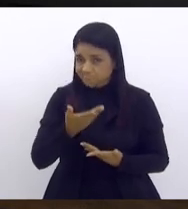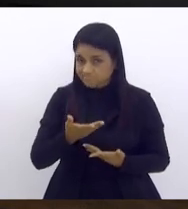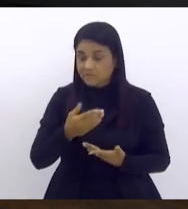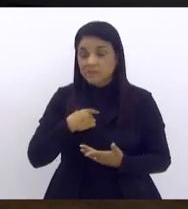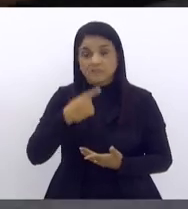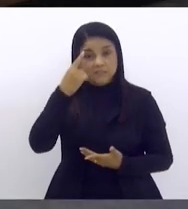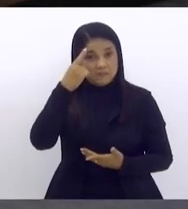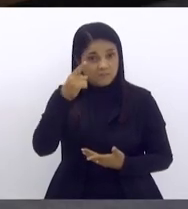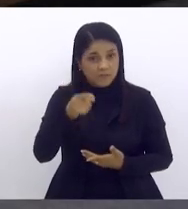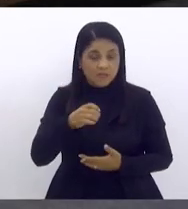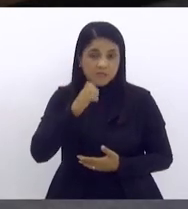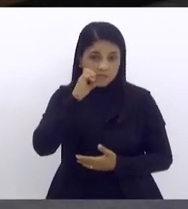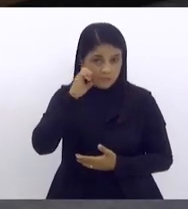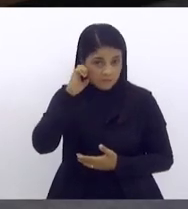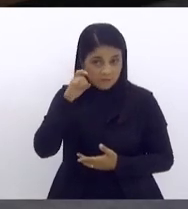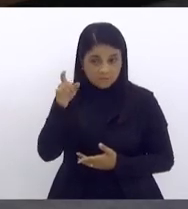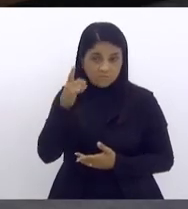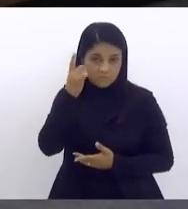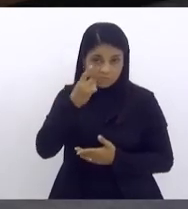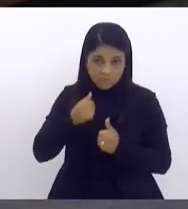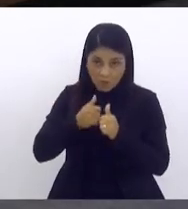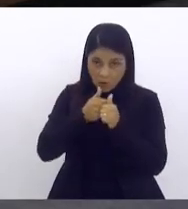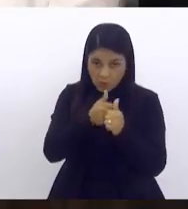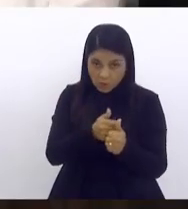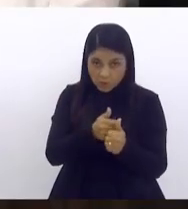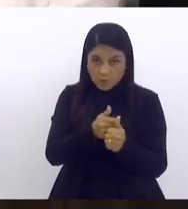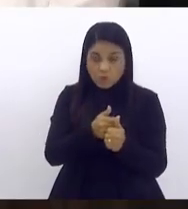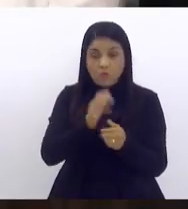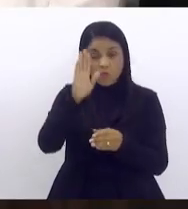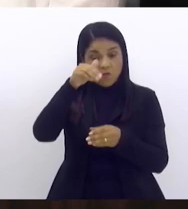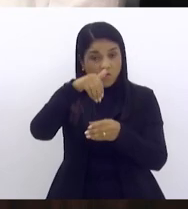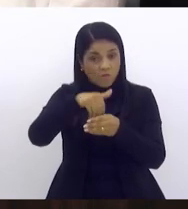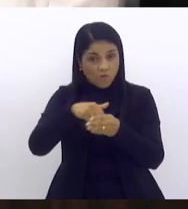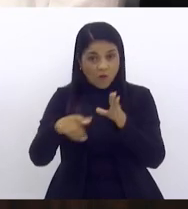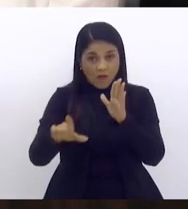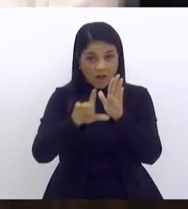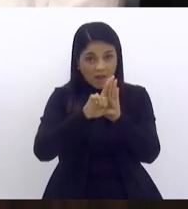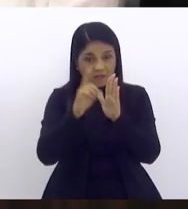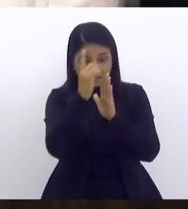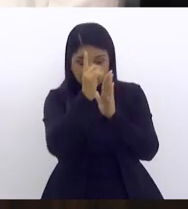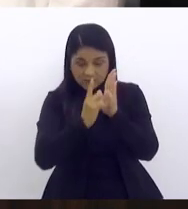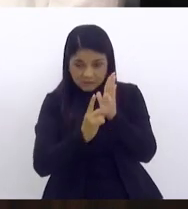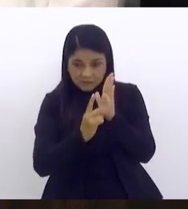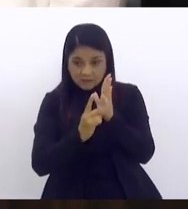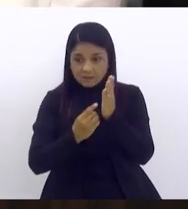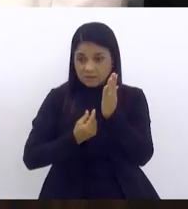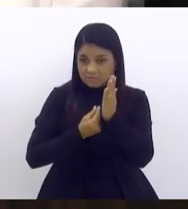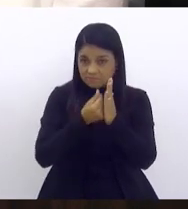a deputada Élica acompanhou isso quando a gente votou aqui a lei de diretriz orçamentária.